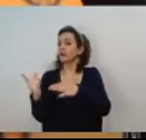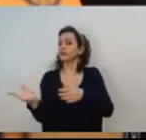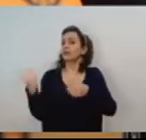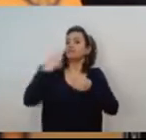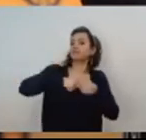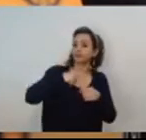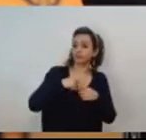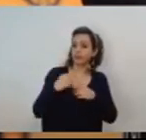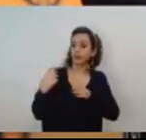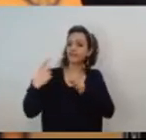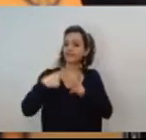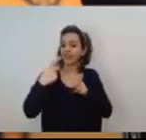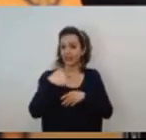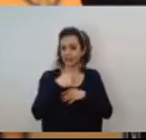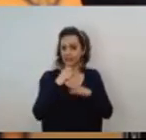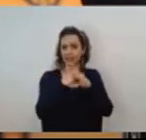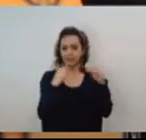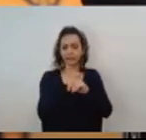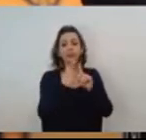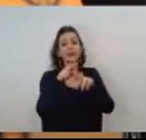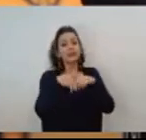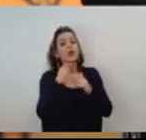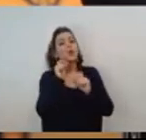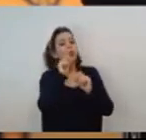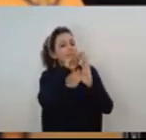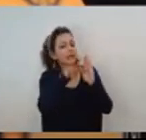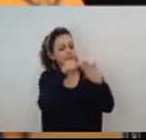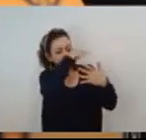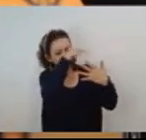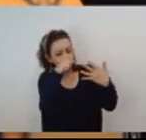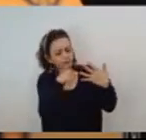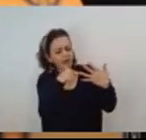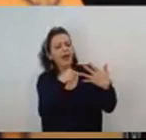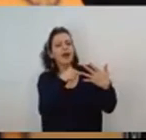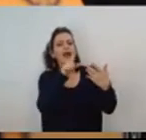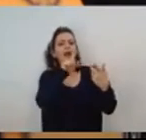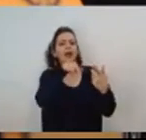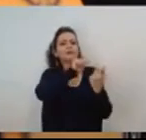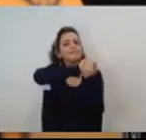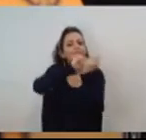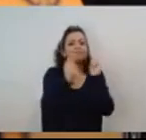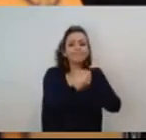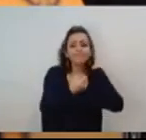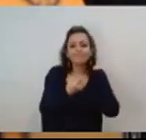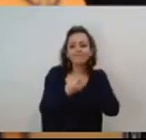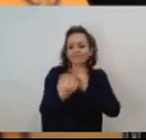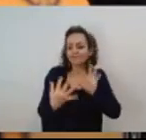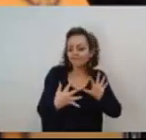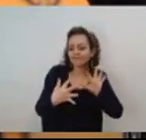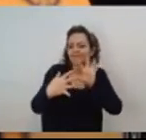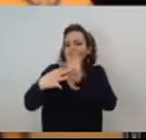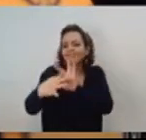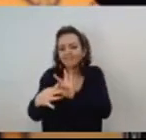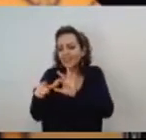ajustada e para a realidade de um afro empreendedor Ok e se eu achei o primeiro negócio muito legal